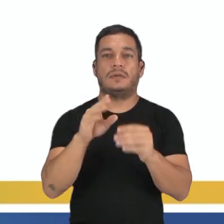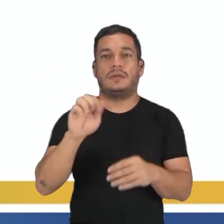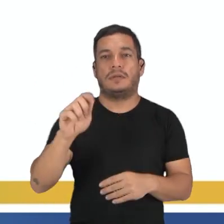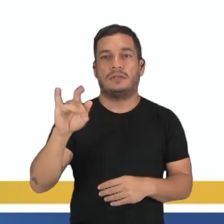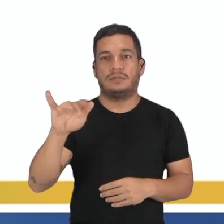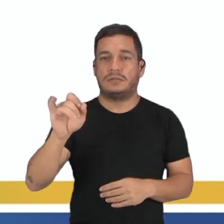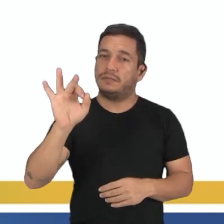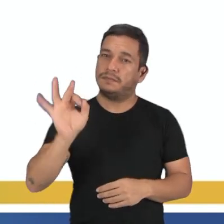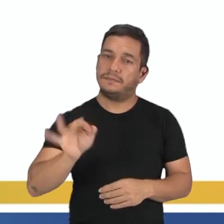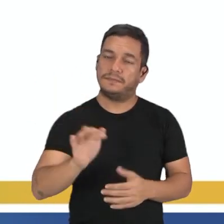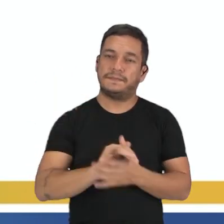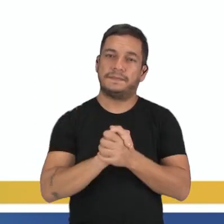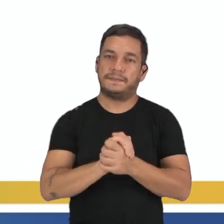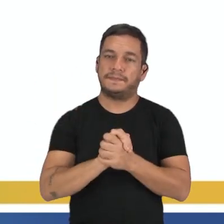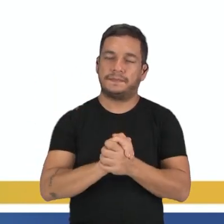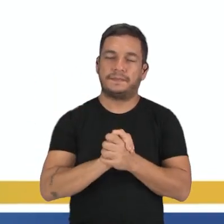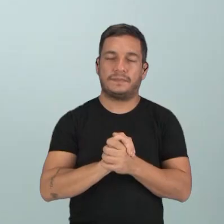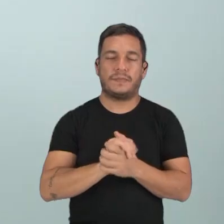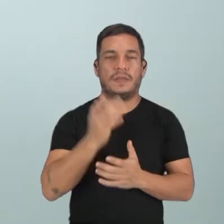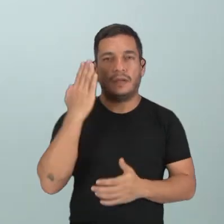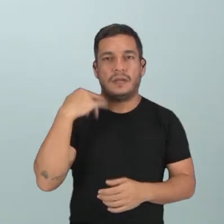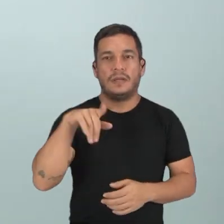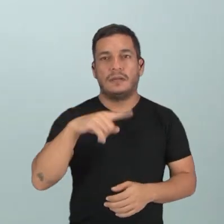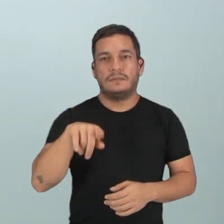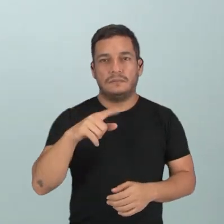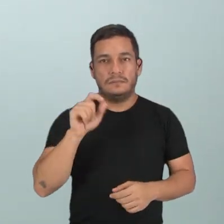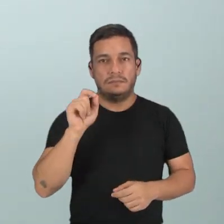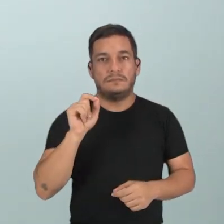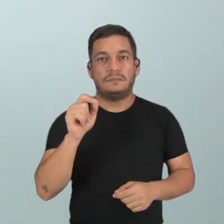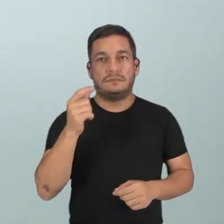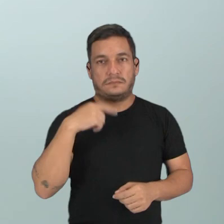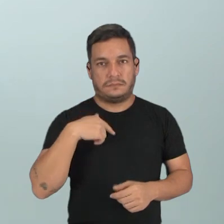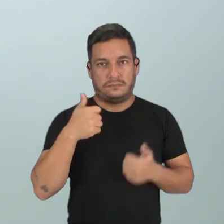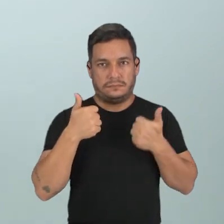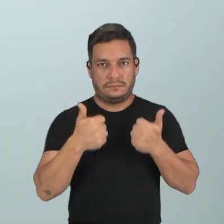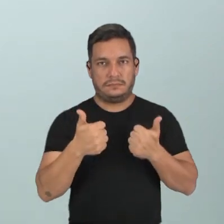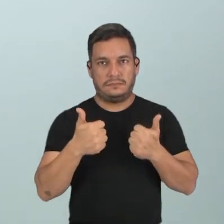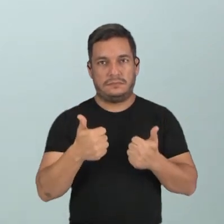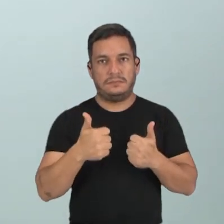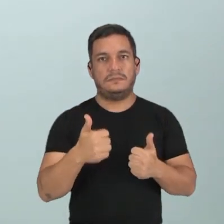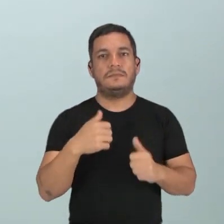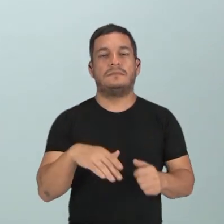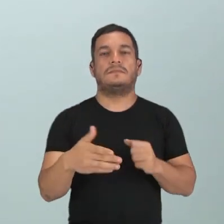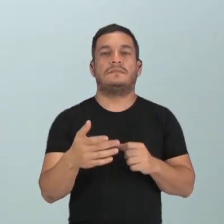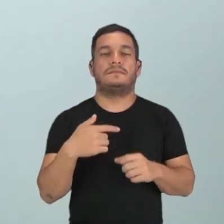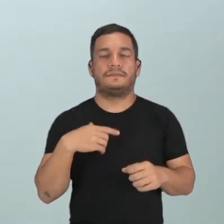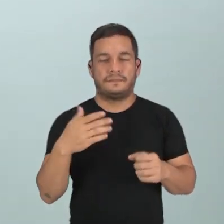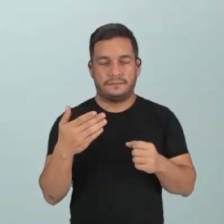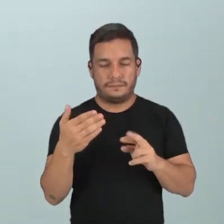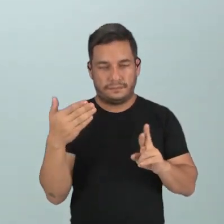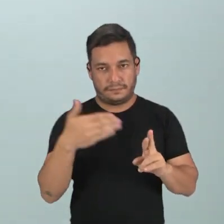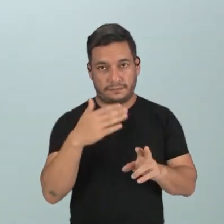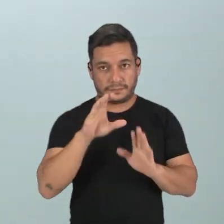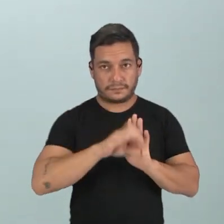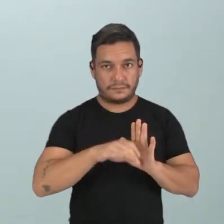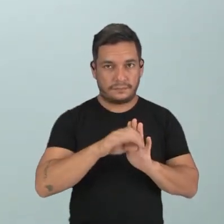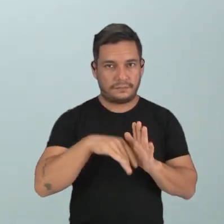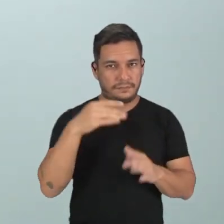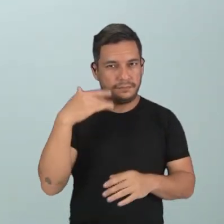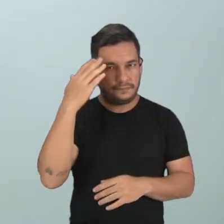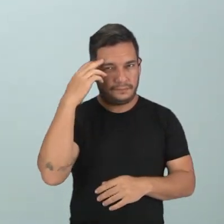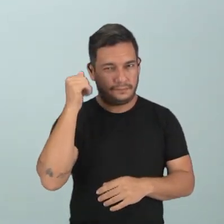acertou parabéns eu sei que você está perfeito em relação aos nossos conteúdos OK